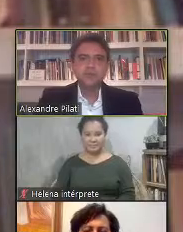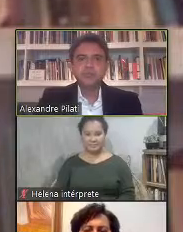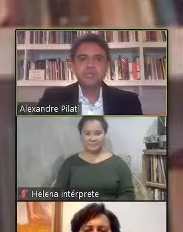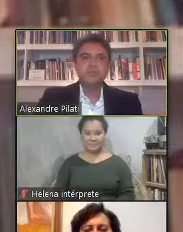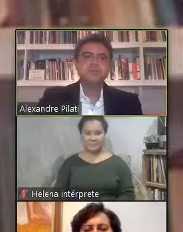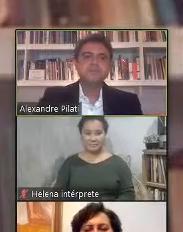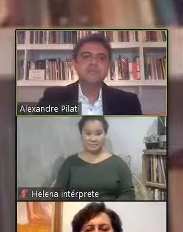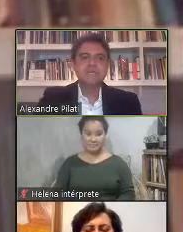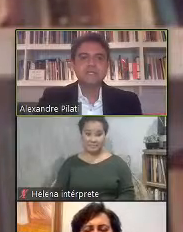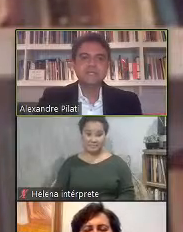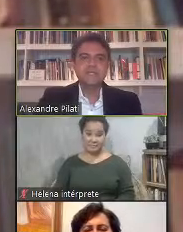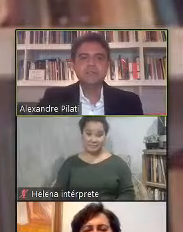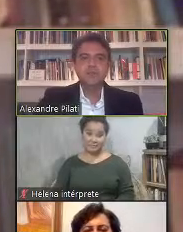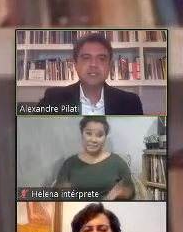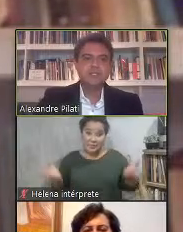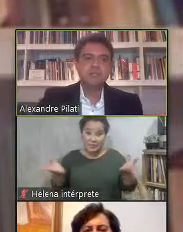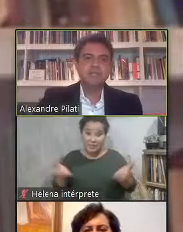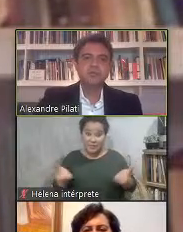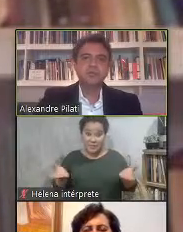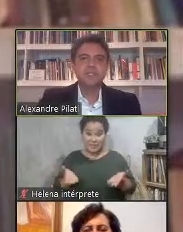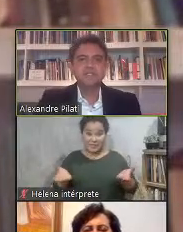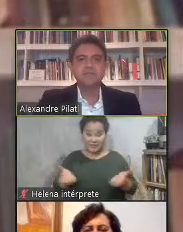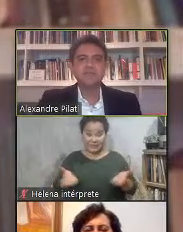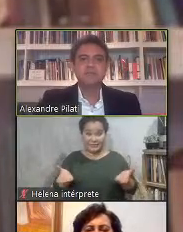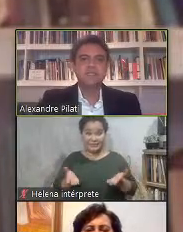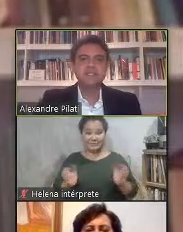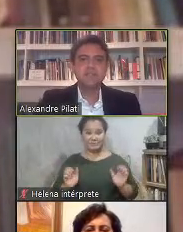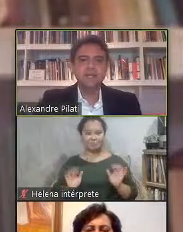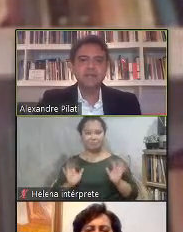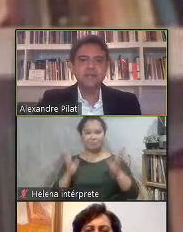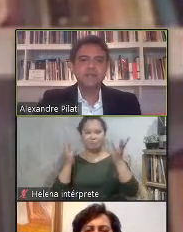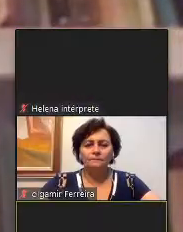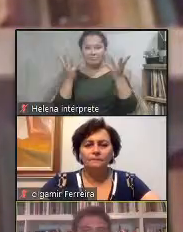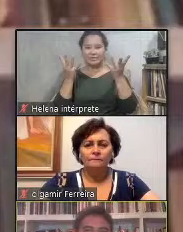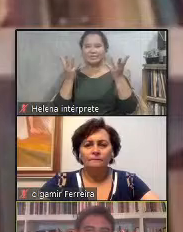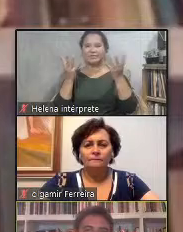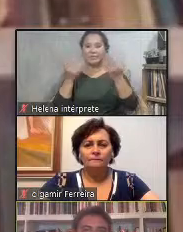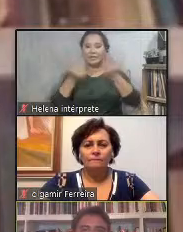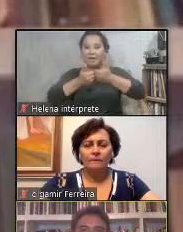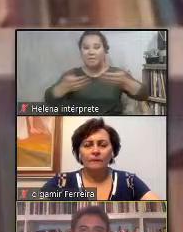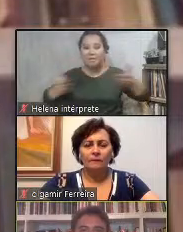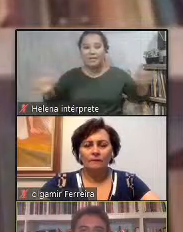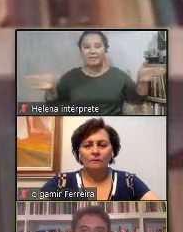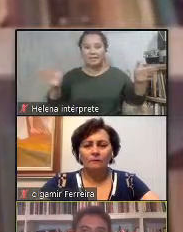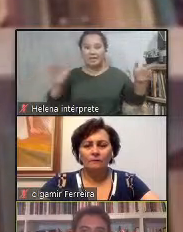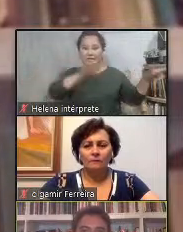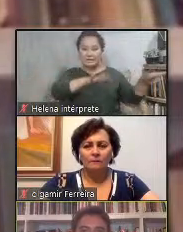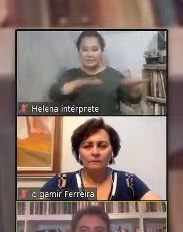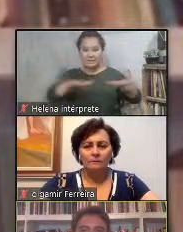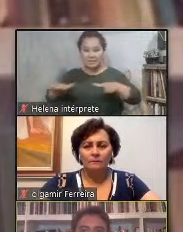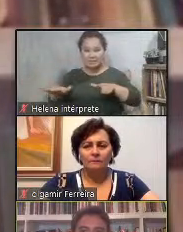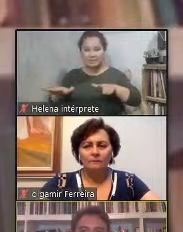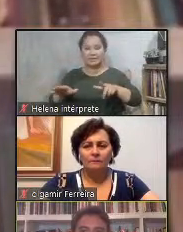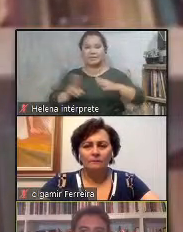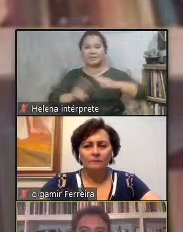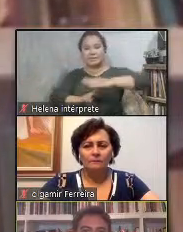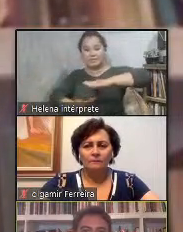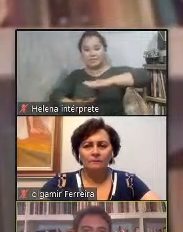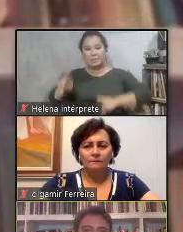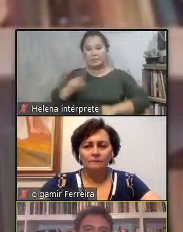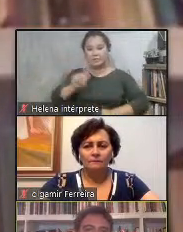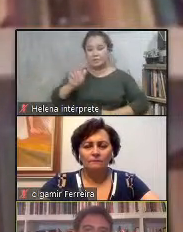Estão comigo nessa cerimônia de abertura da Semana Universitária as professoras Ogamira Mansi, nossa decana de